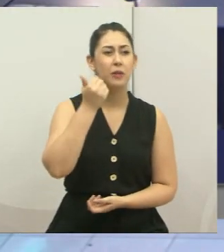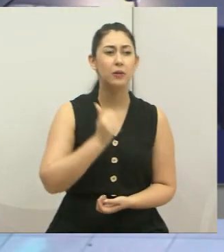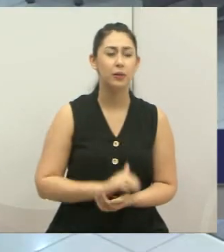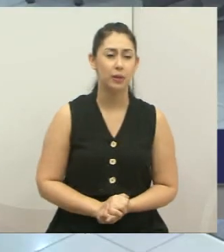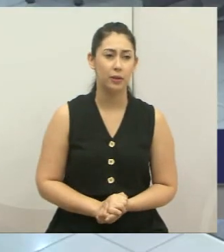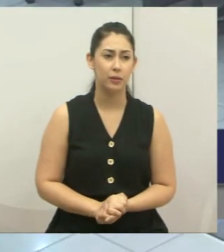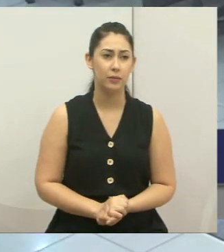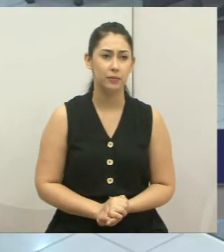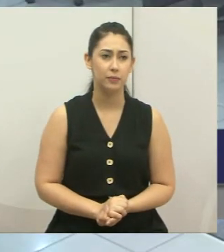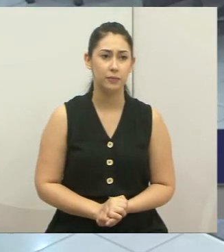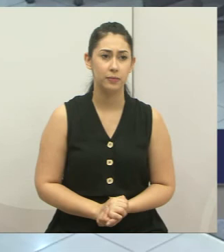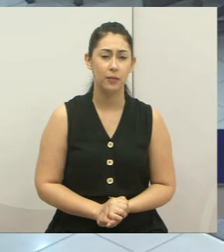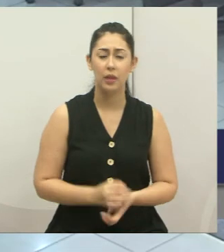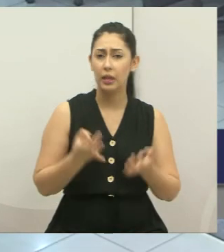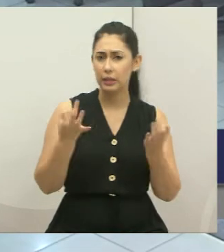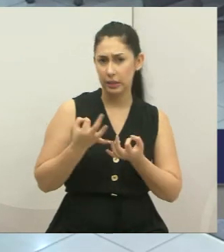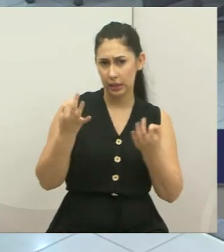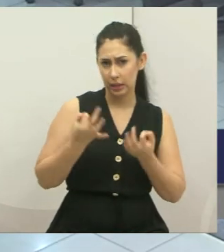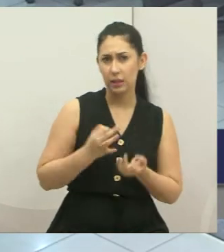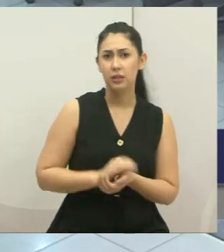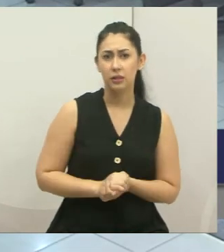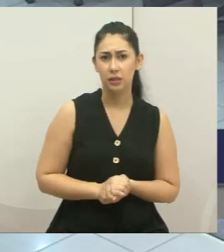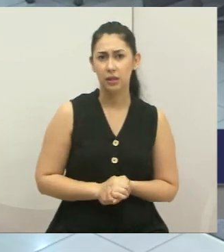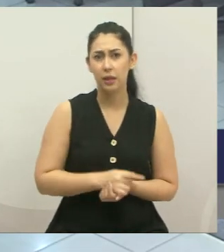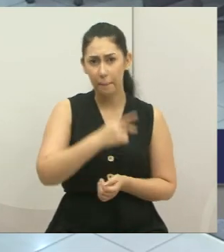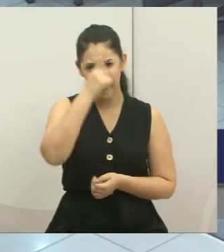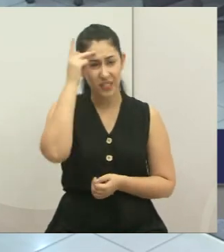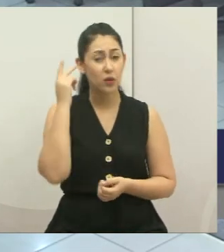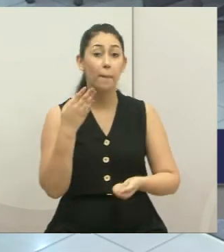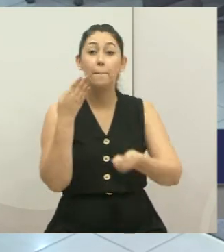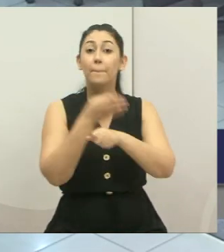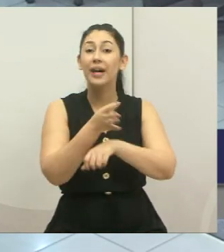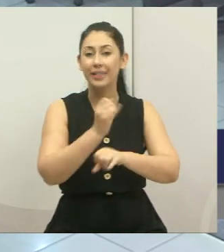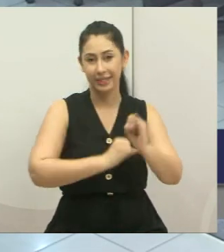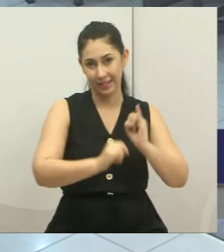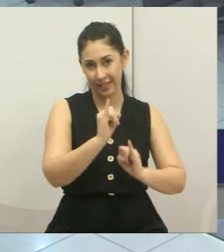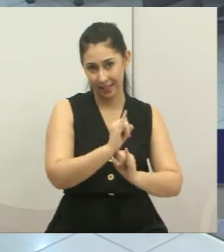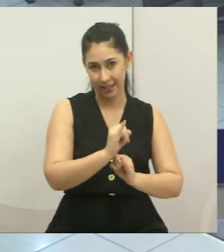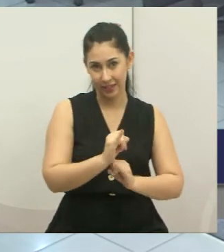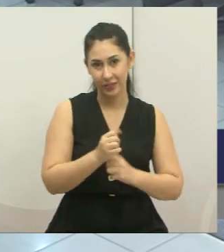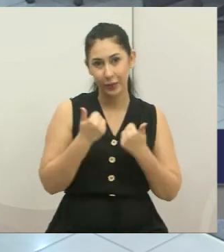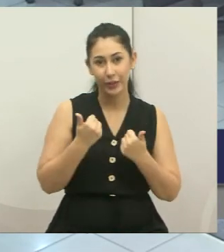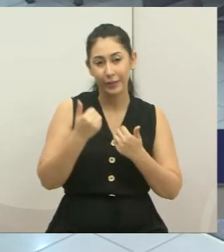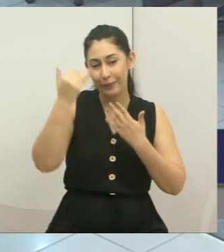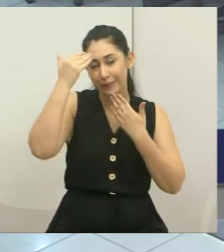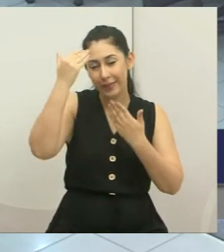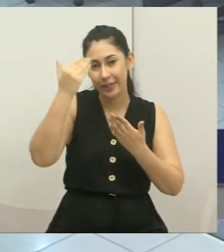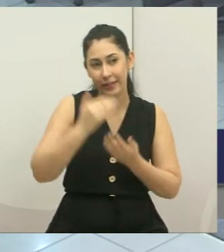tenho certeza que bastante gente vai participar online com a gente. Tá bom? Obrigada.